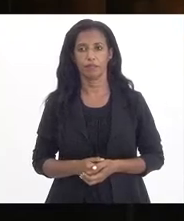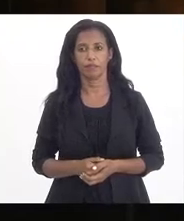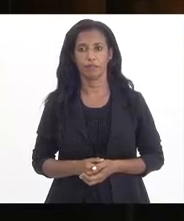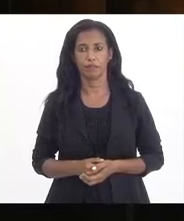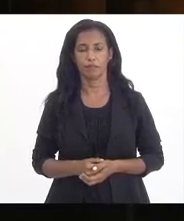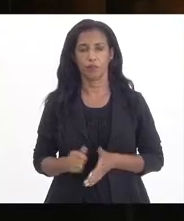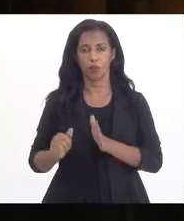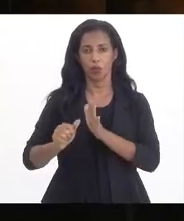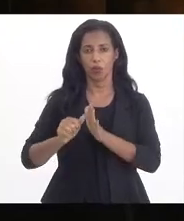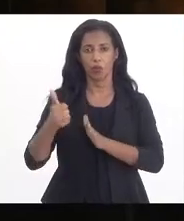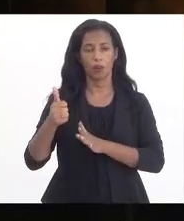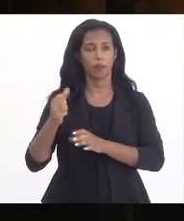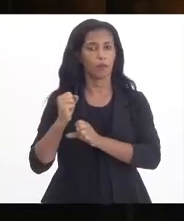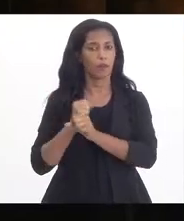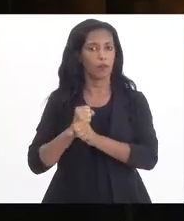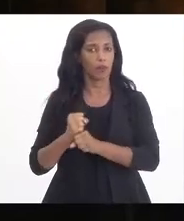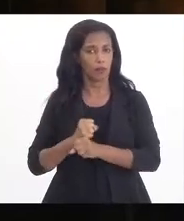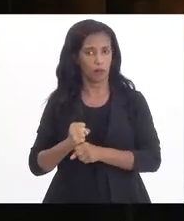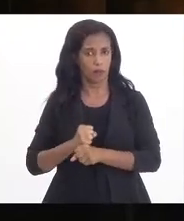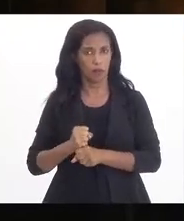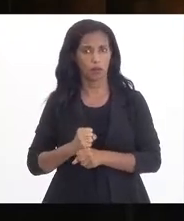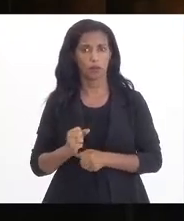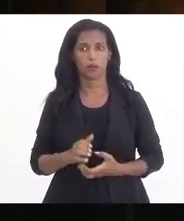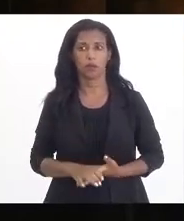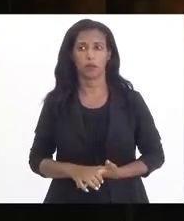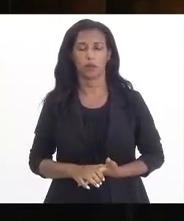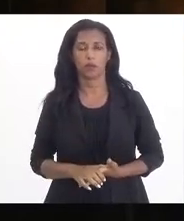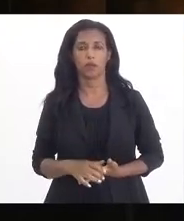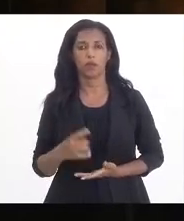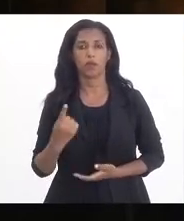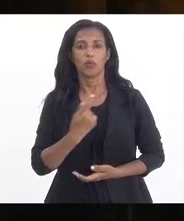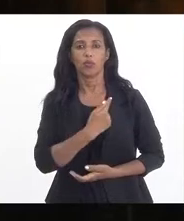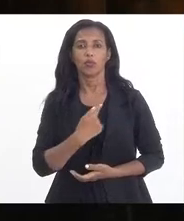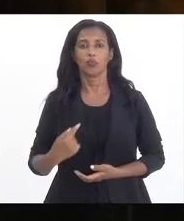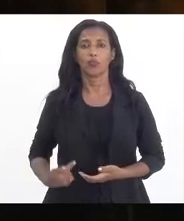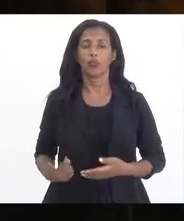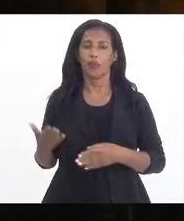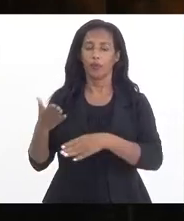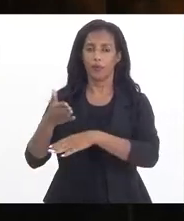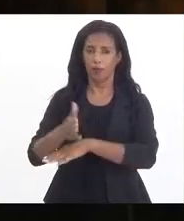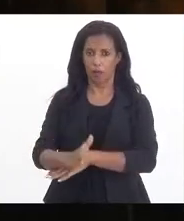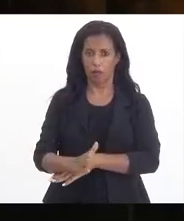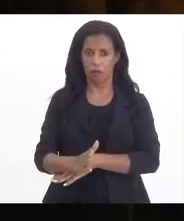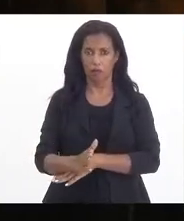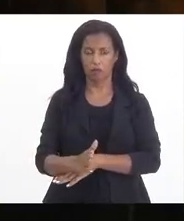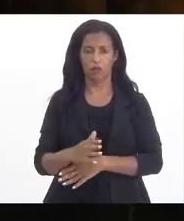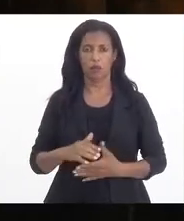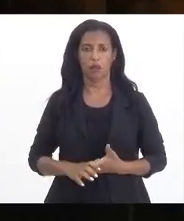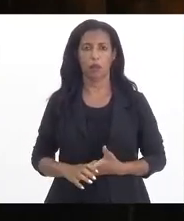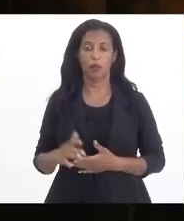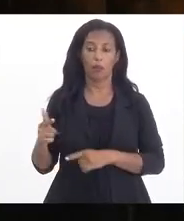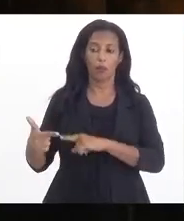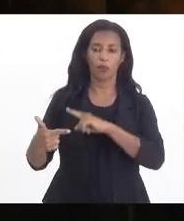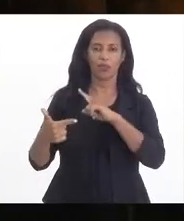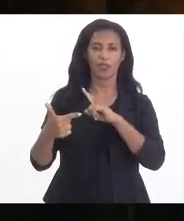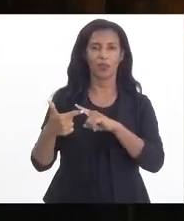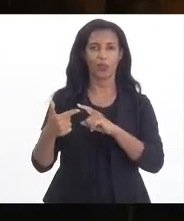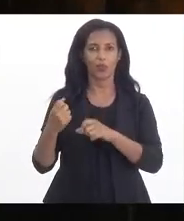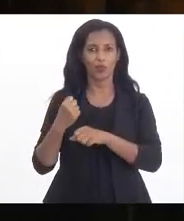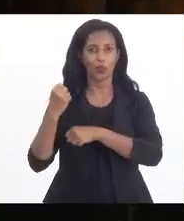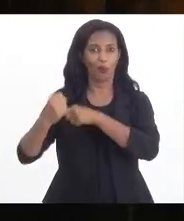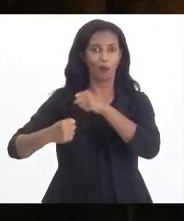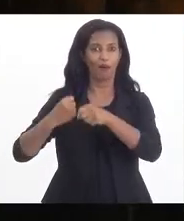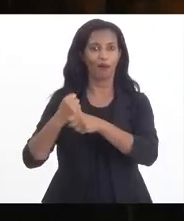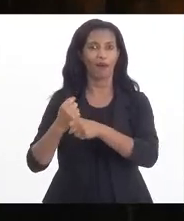no primeiro ano de um governo que entra, para valer para o segundo ano,